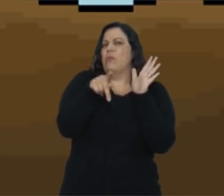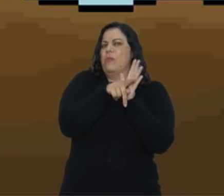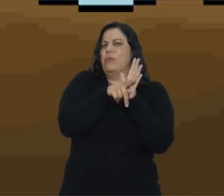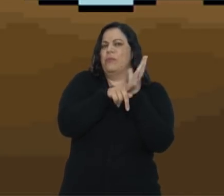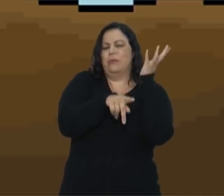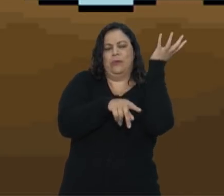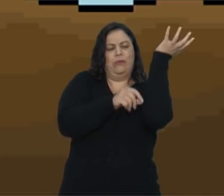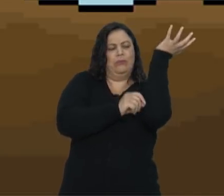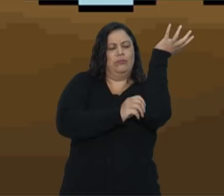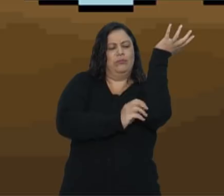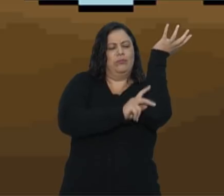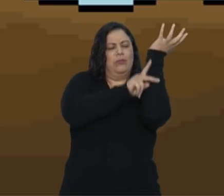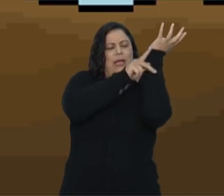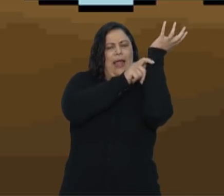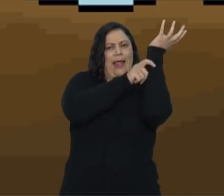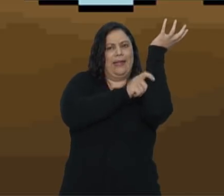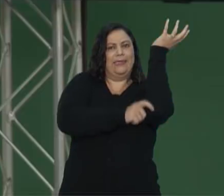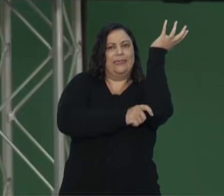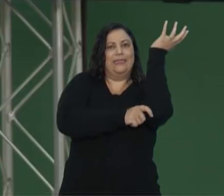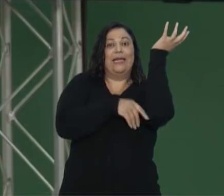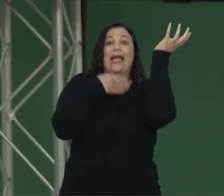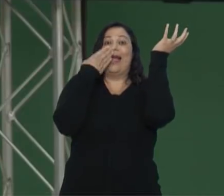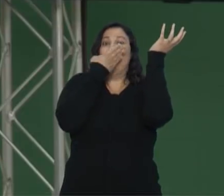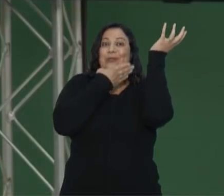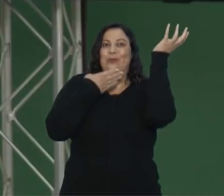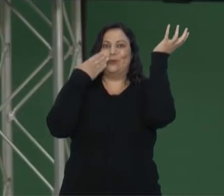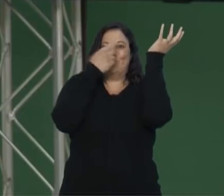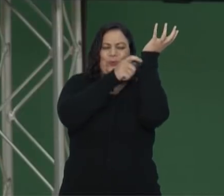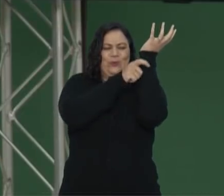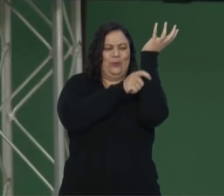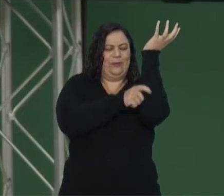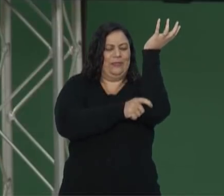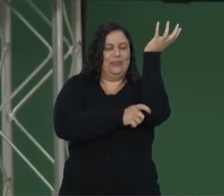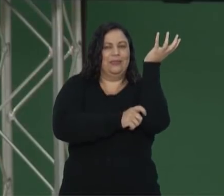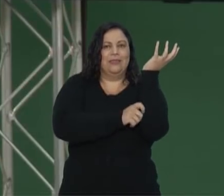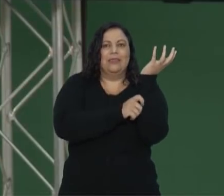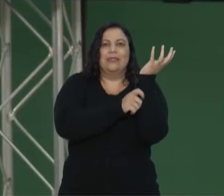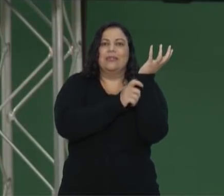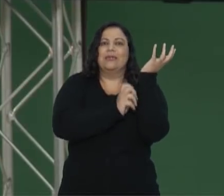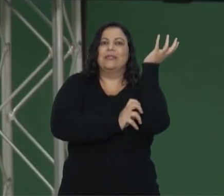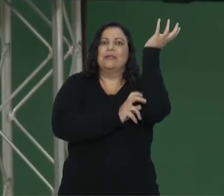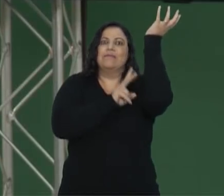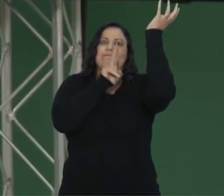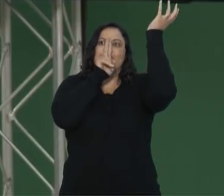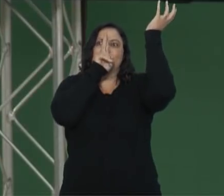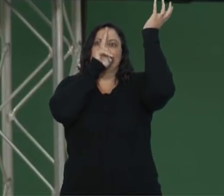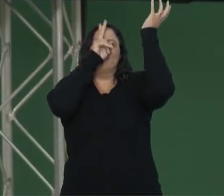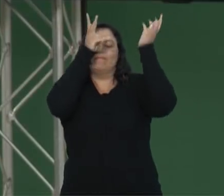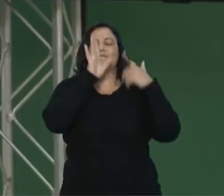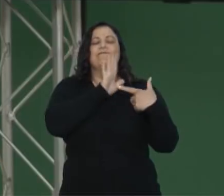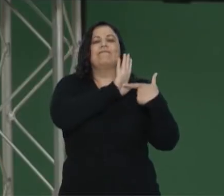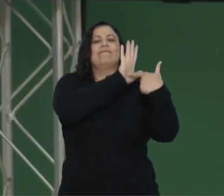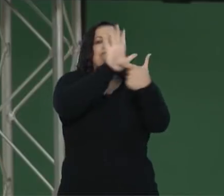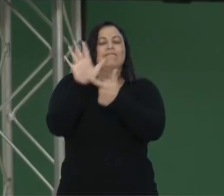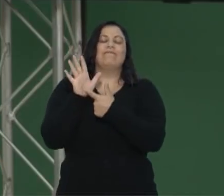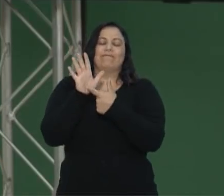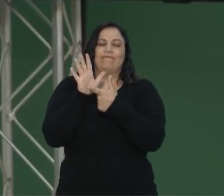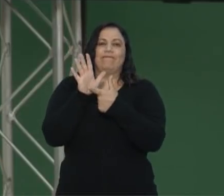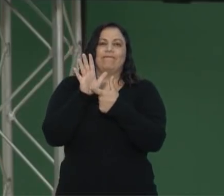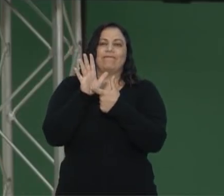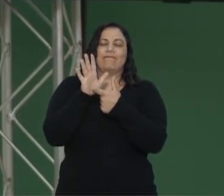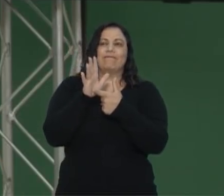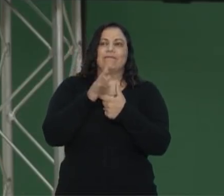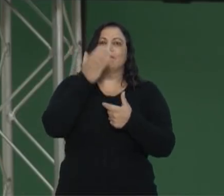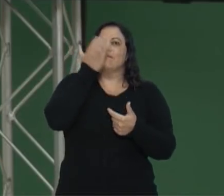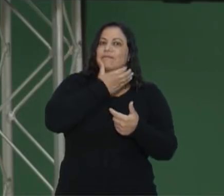E é assim que a planta cresce. Fica mais alta, fica mais forte, aparecem as flores, os frutos e produz